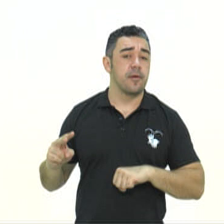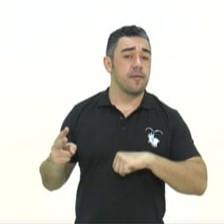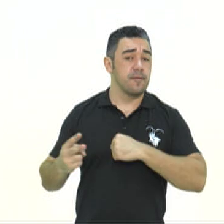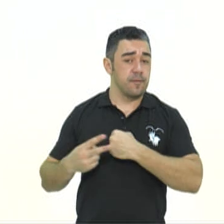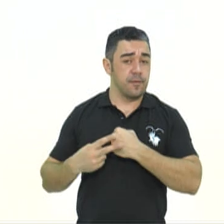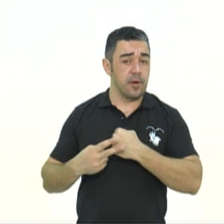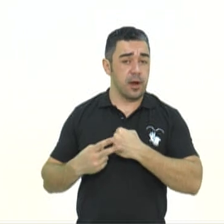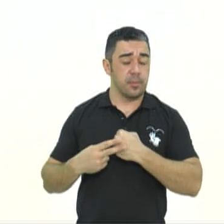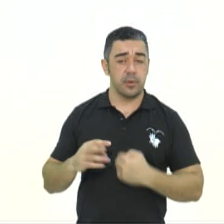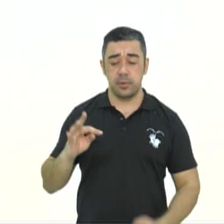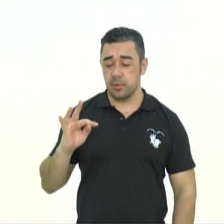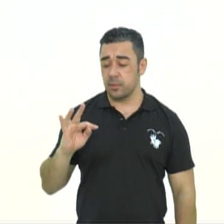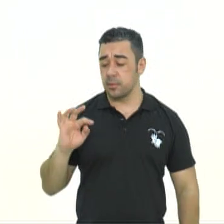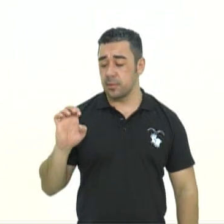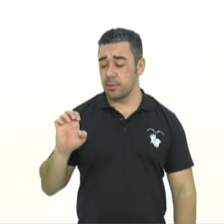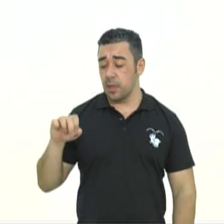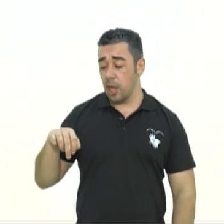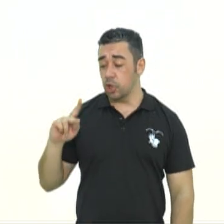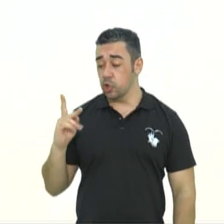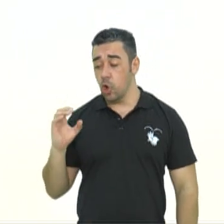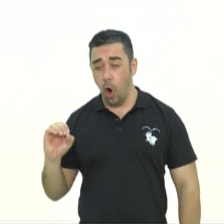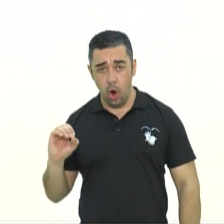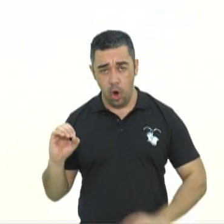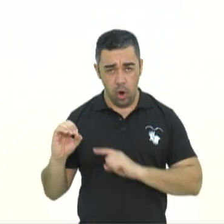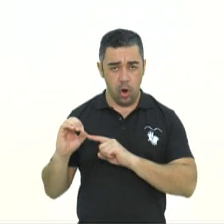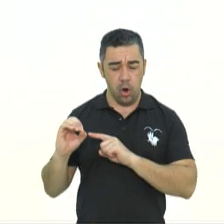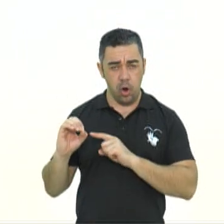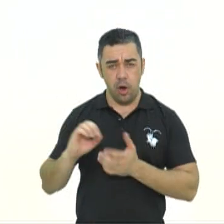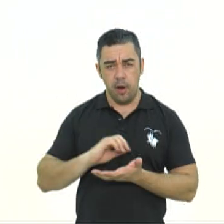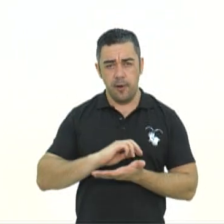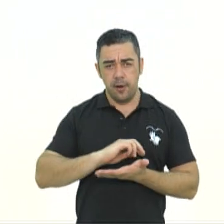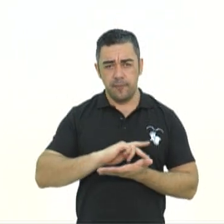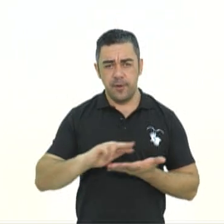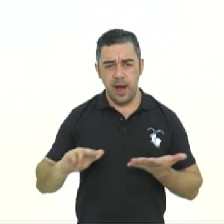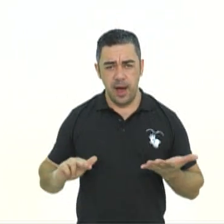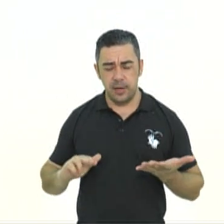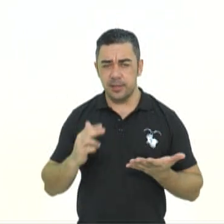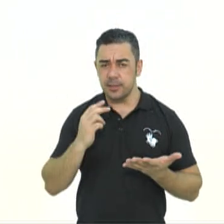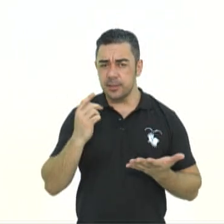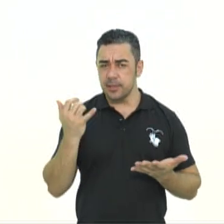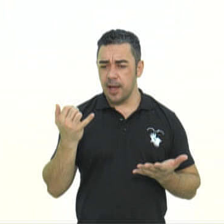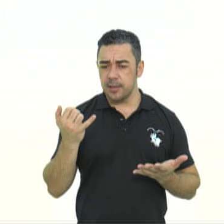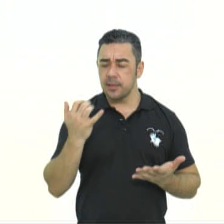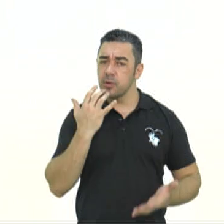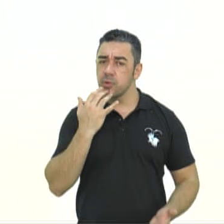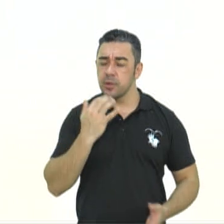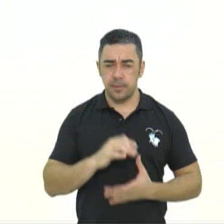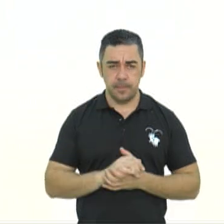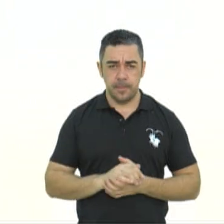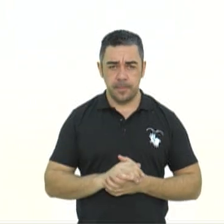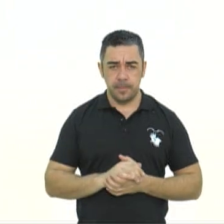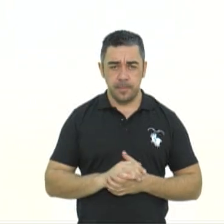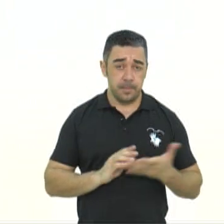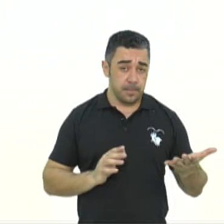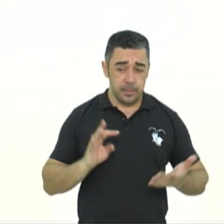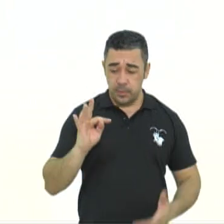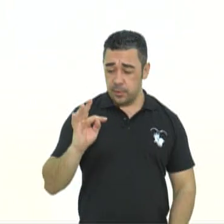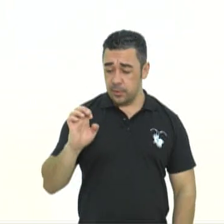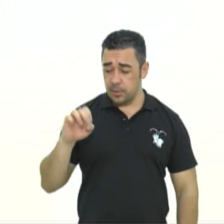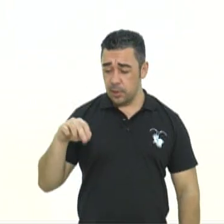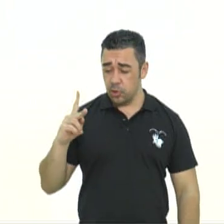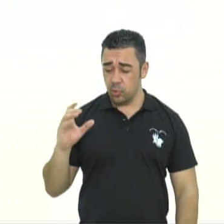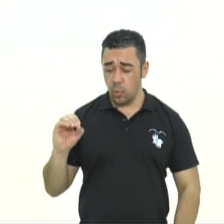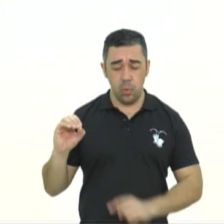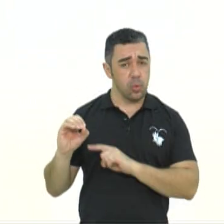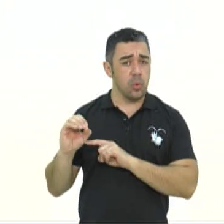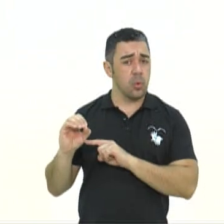Então, tenho. Tenho várias canetas coloridas. Tenho está em qual tempo? Certo? Em